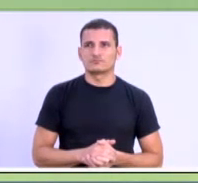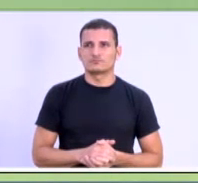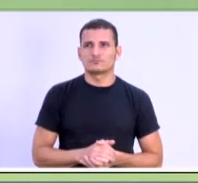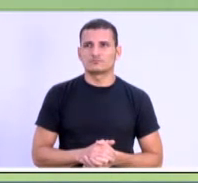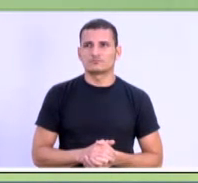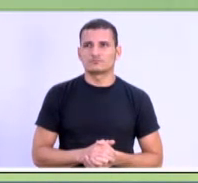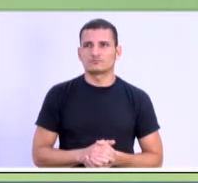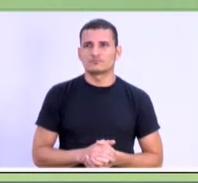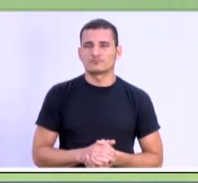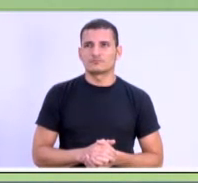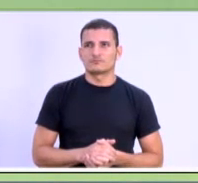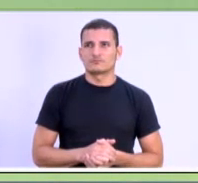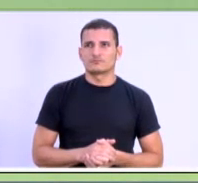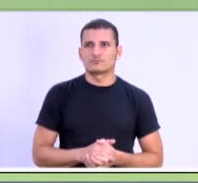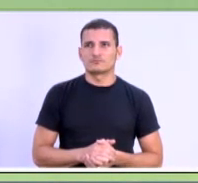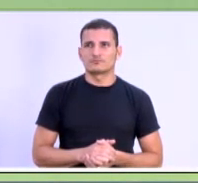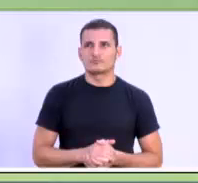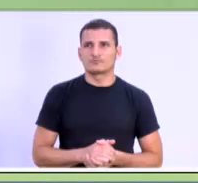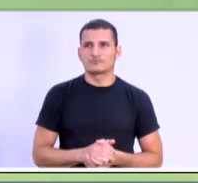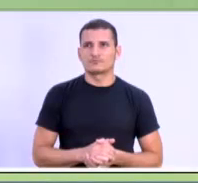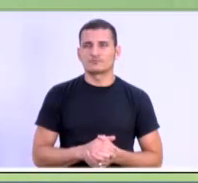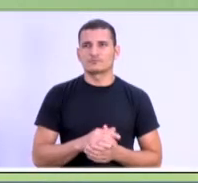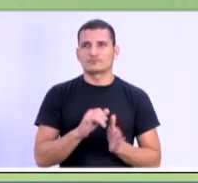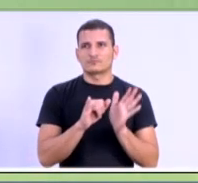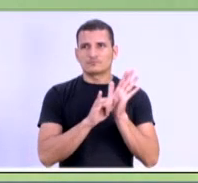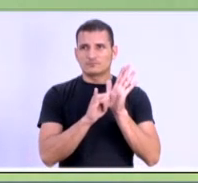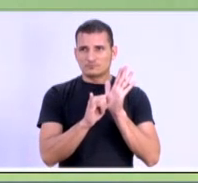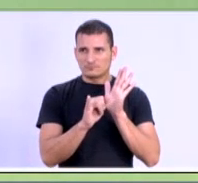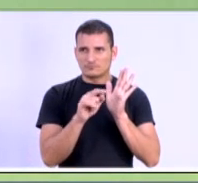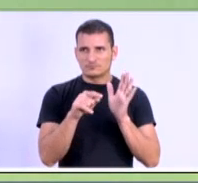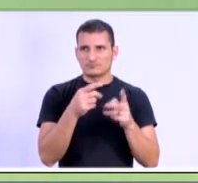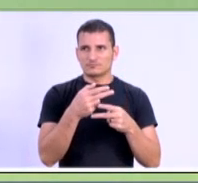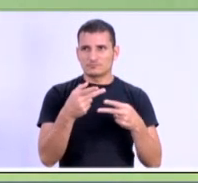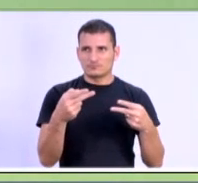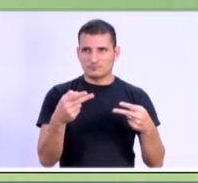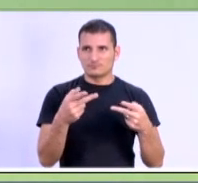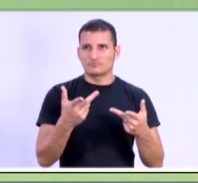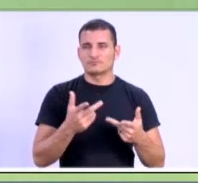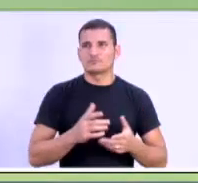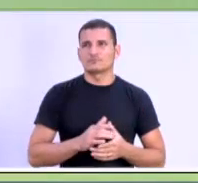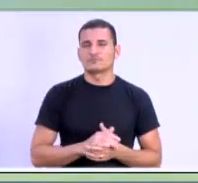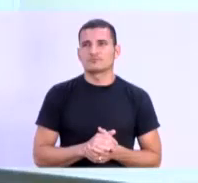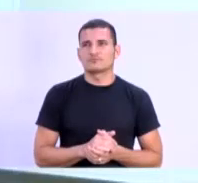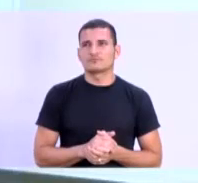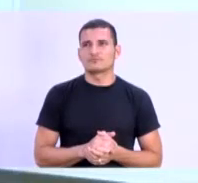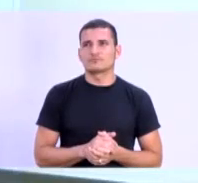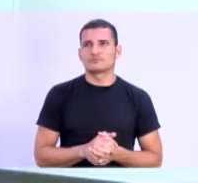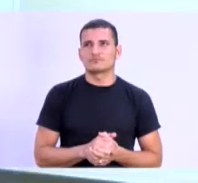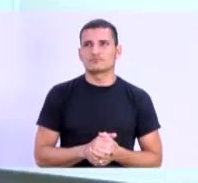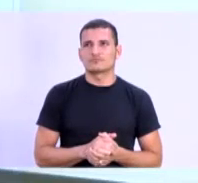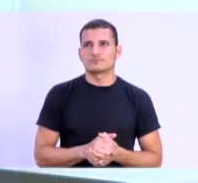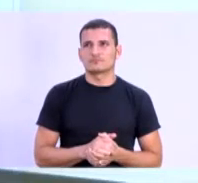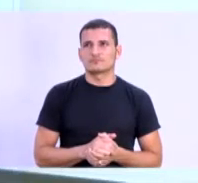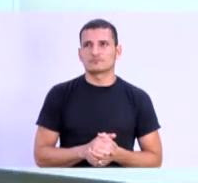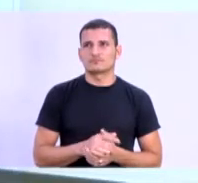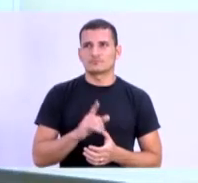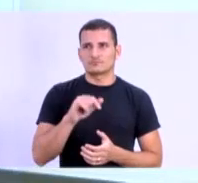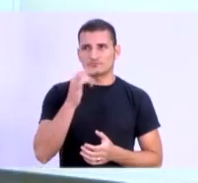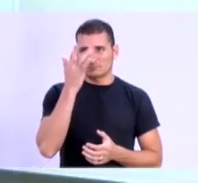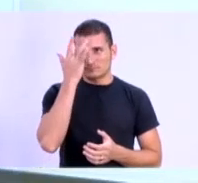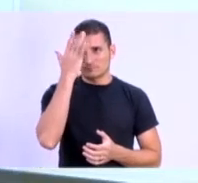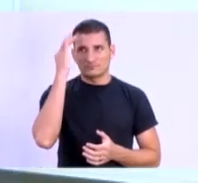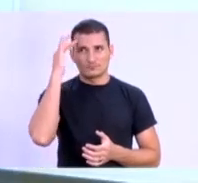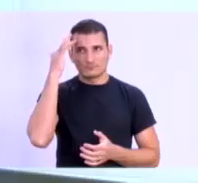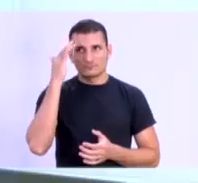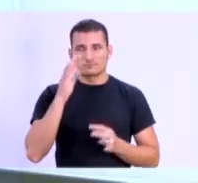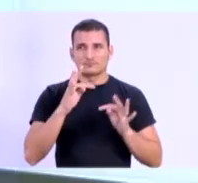antes. A identidade de um objeto, como marquei ainda agorinha, né, conceitualmente até fácil de entender.